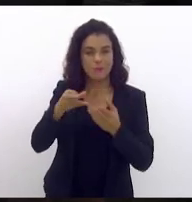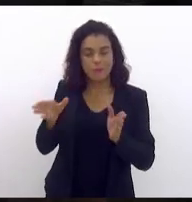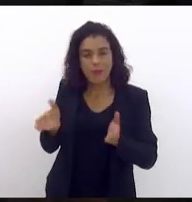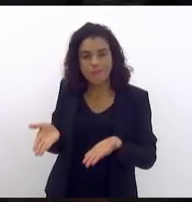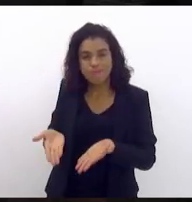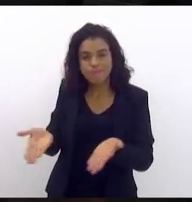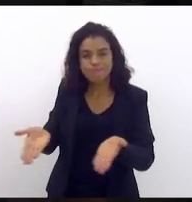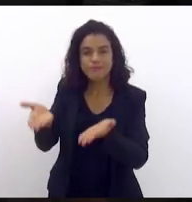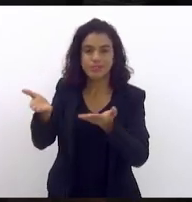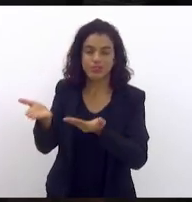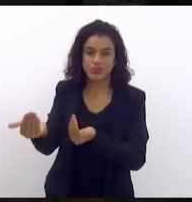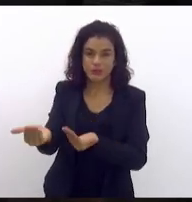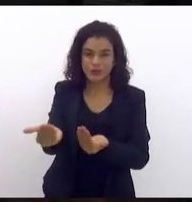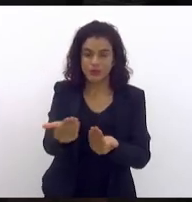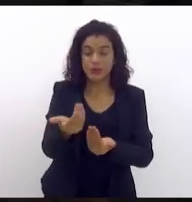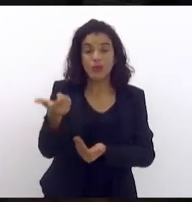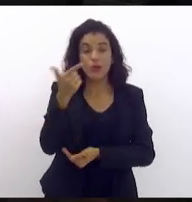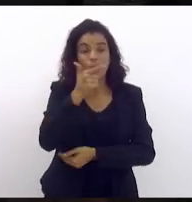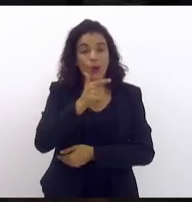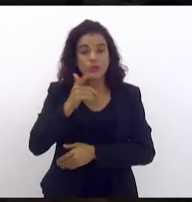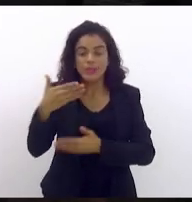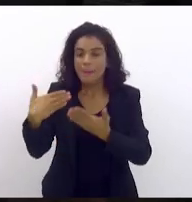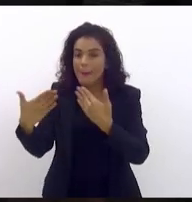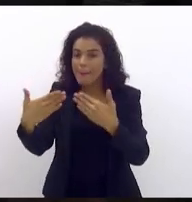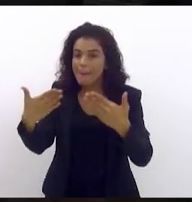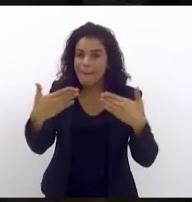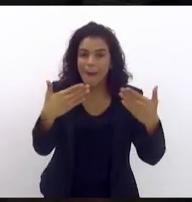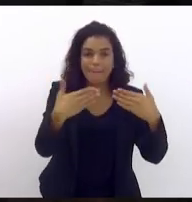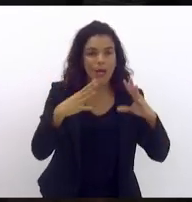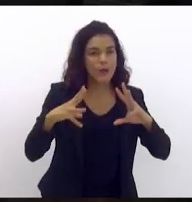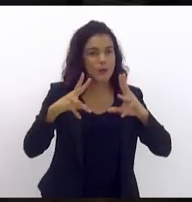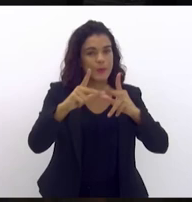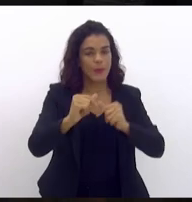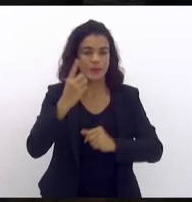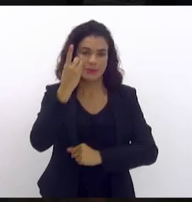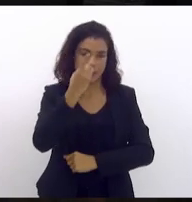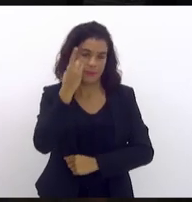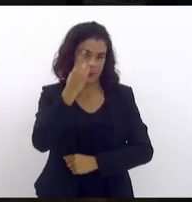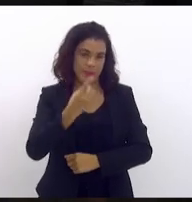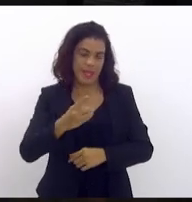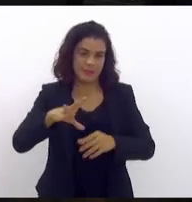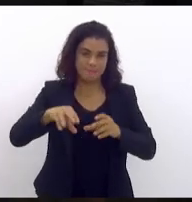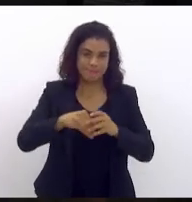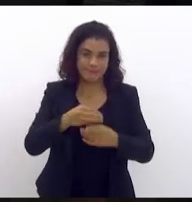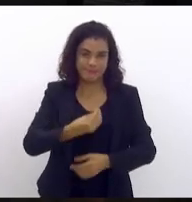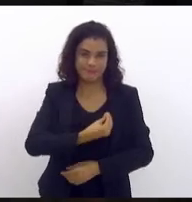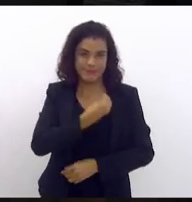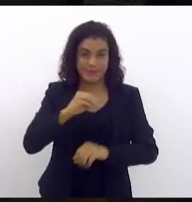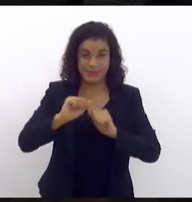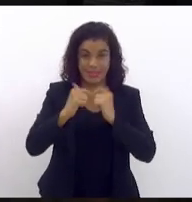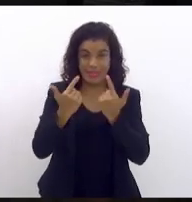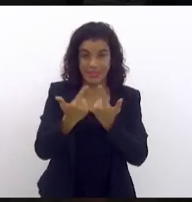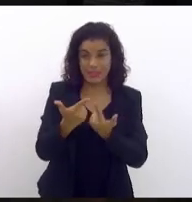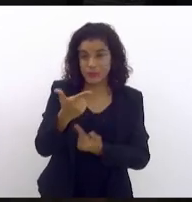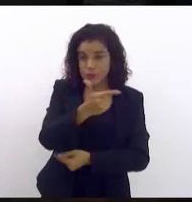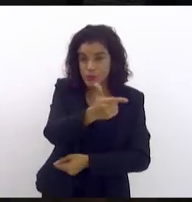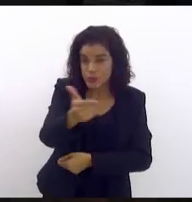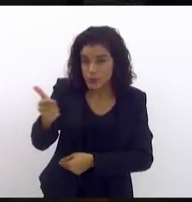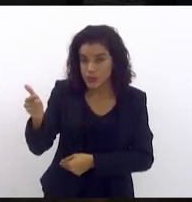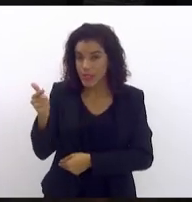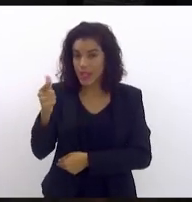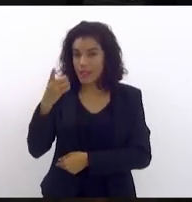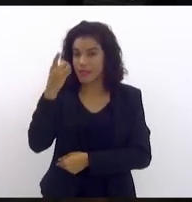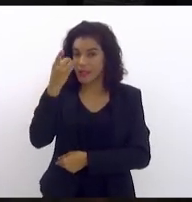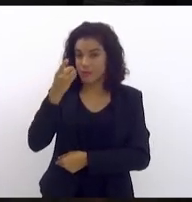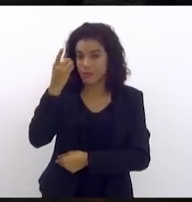consigam dialogar com os parlamentares aqui desta casa se ainda não possua um deputado com o qual seja